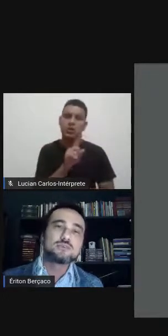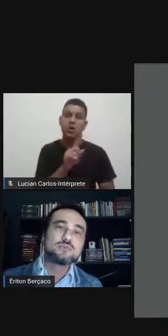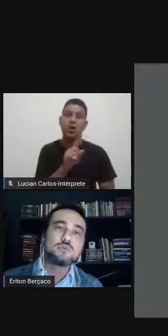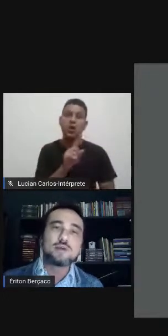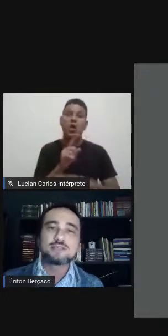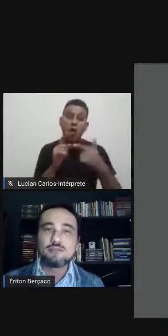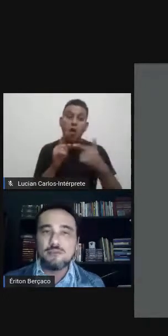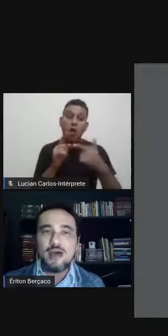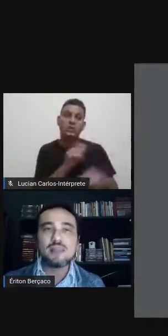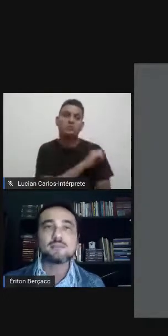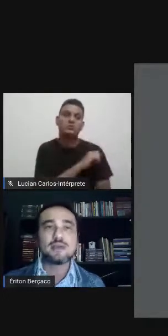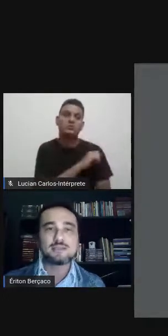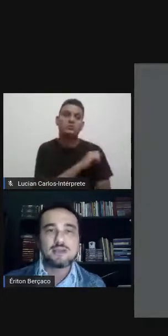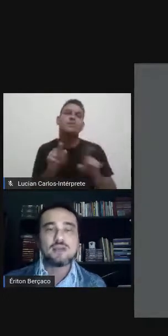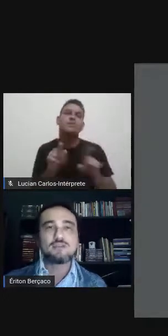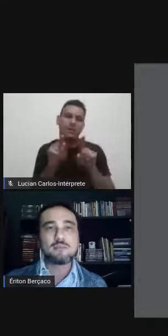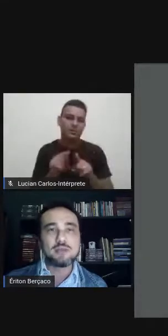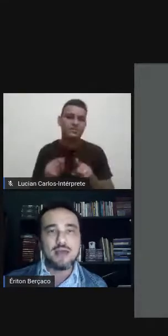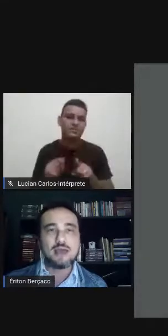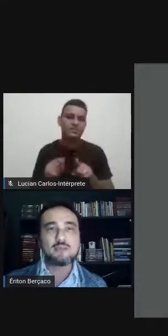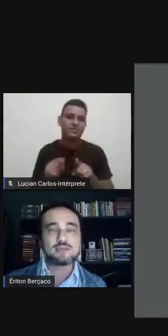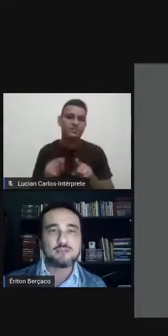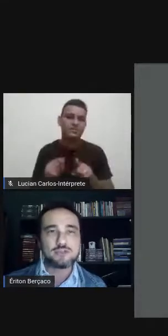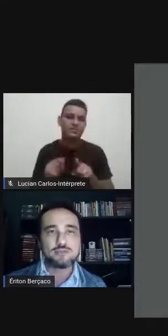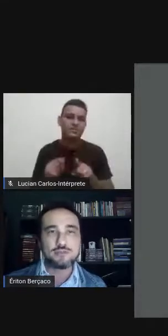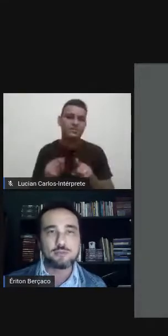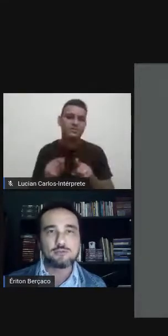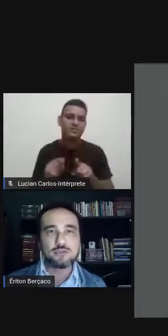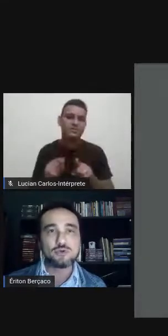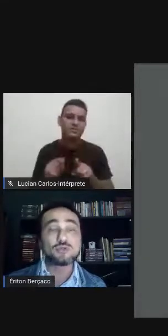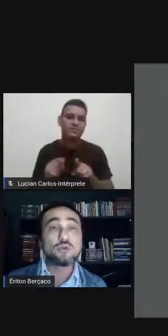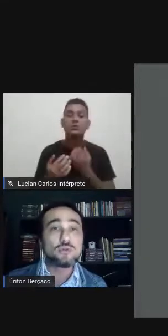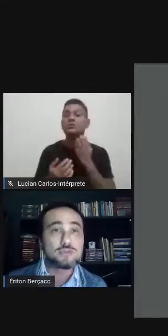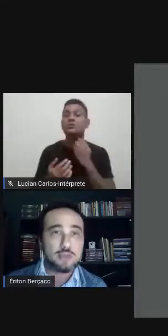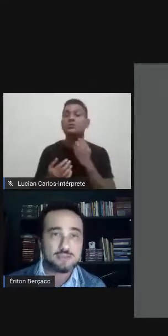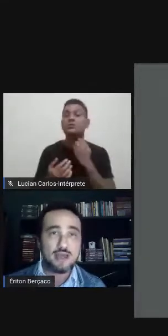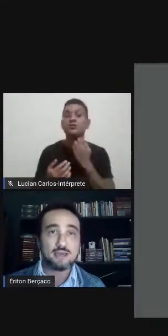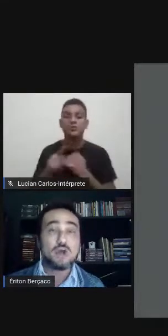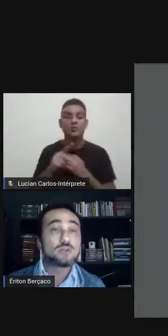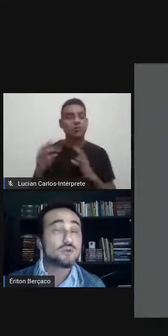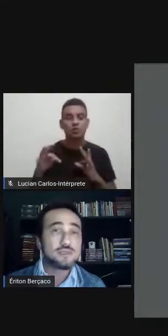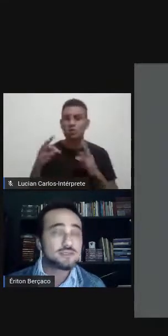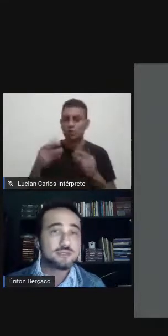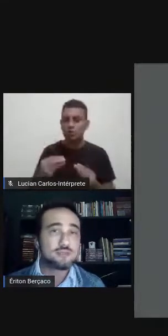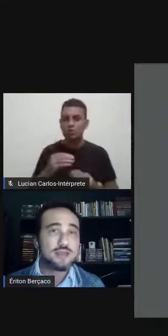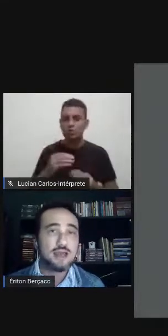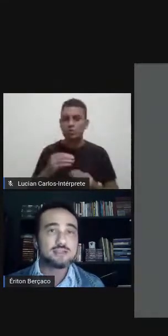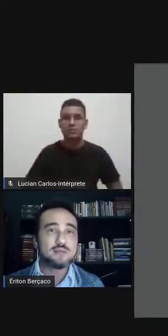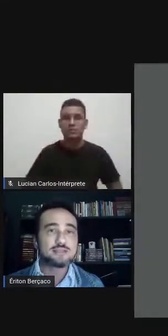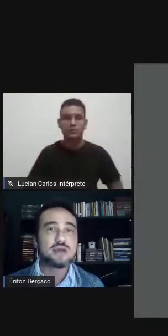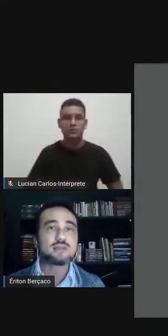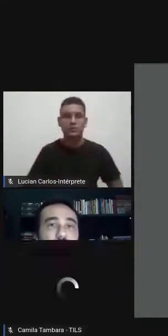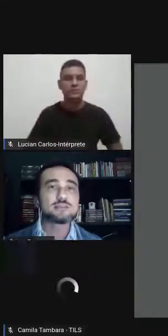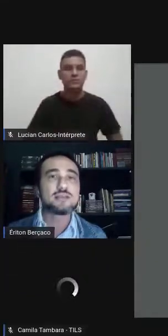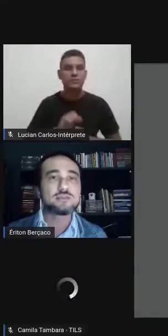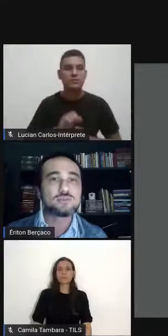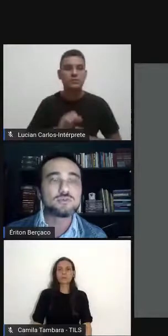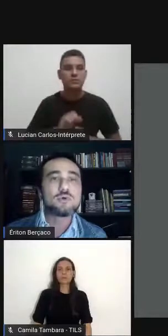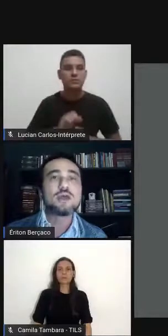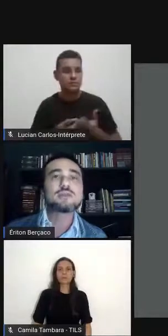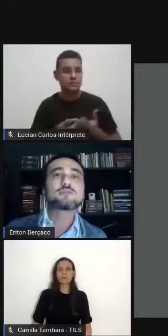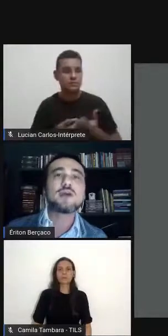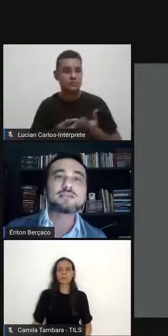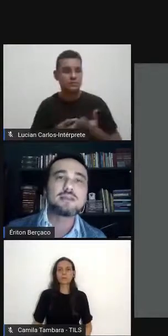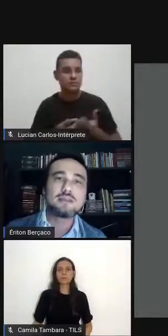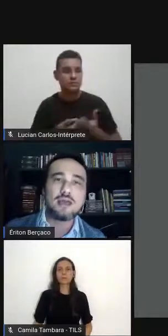esse resumo, essa fala mais familiar, mais afetiva do professor. Todas as atividades passaram a ter esse